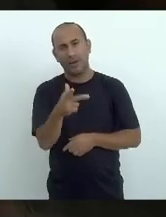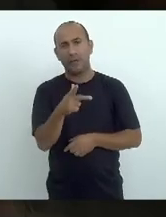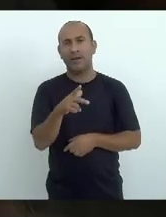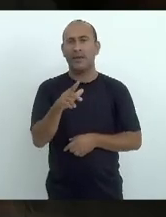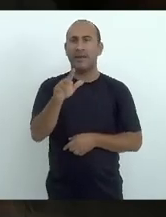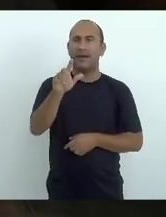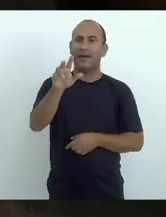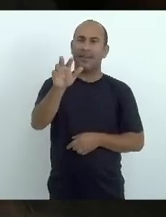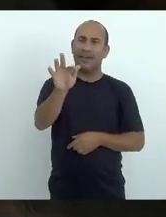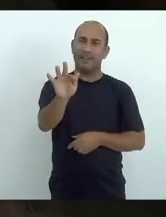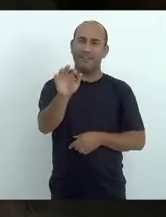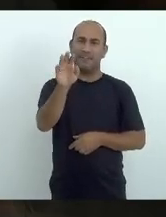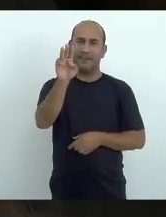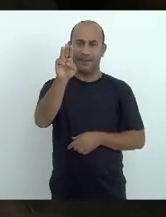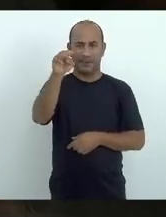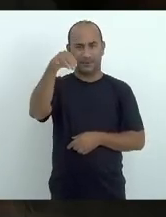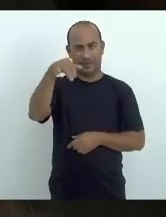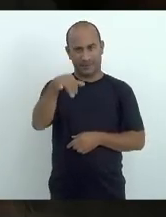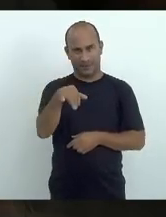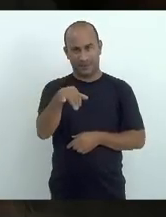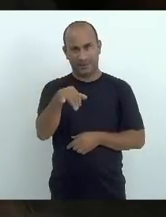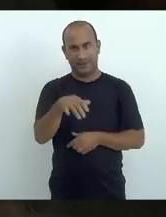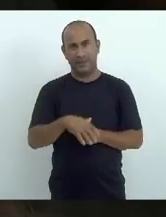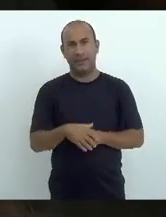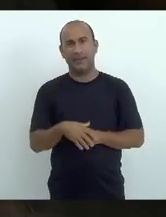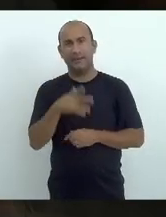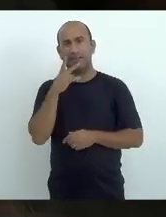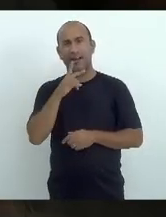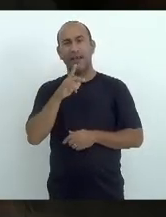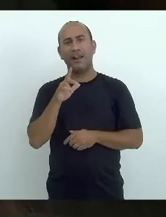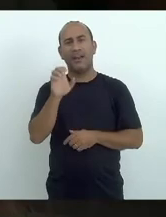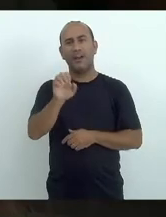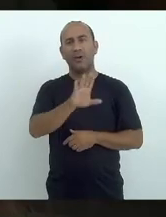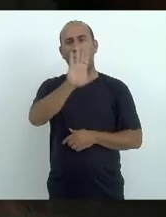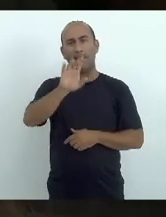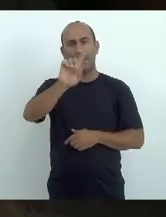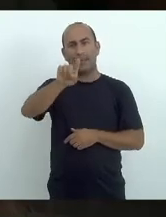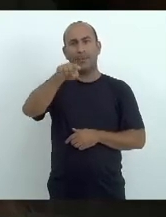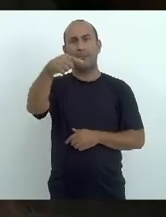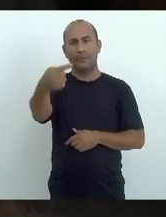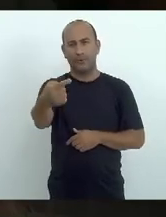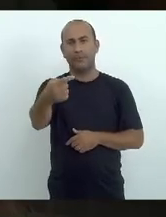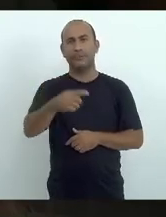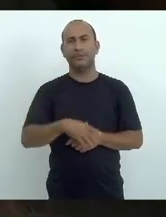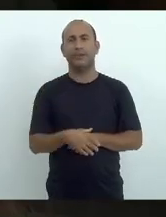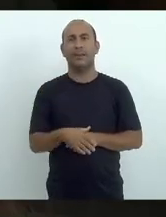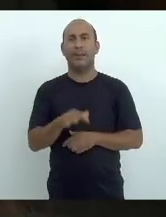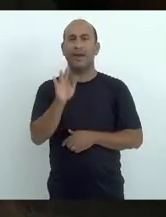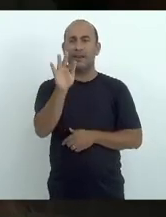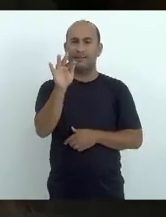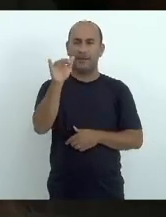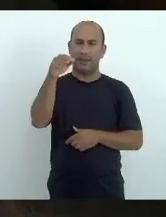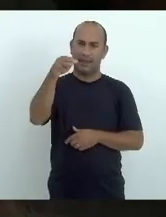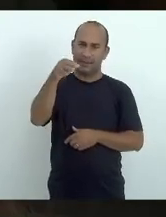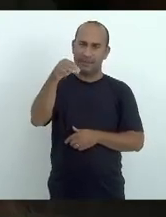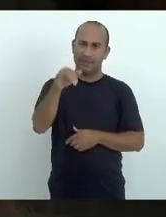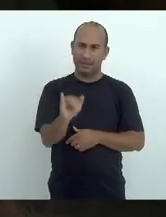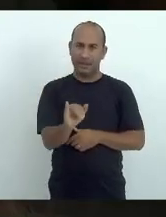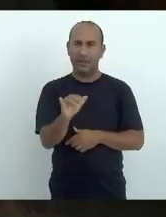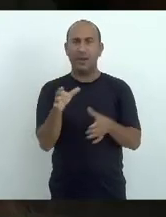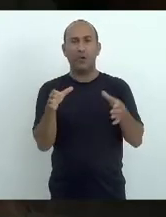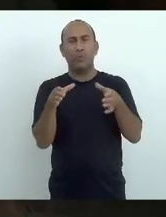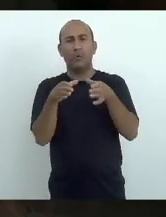FMI, o Fundo Monetário Internacional, que atua para além da Europa, evidentemente, além do FMI, a Comissão